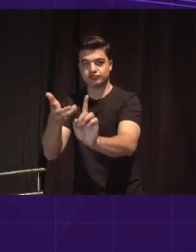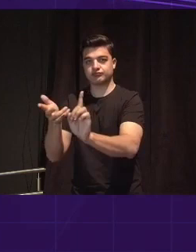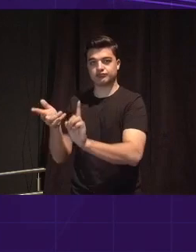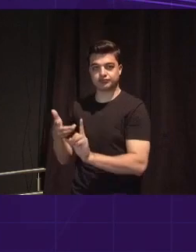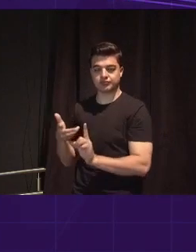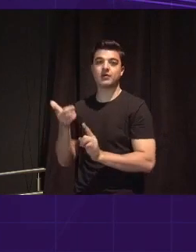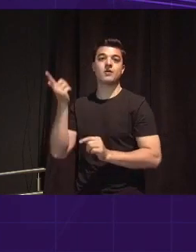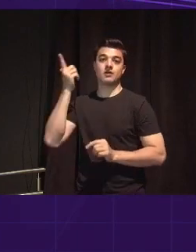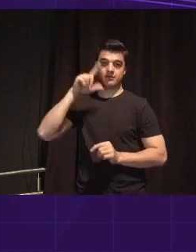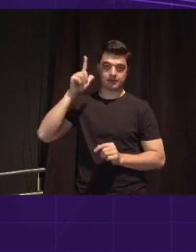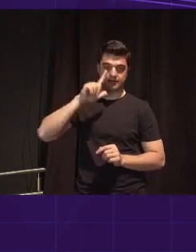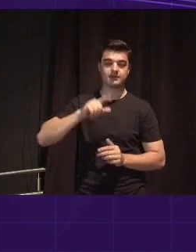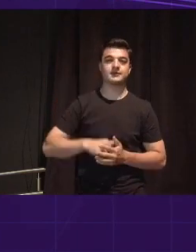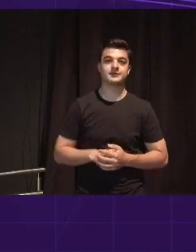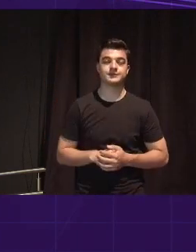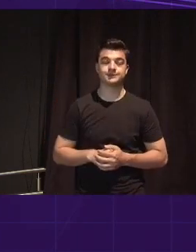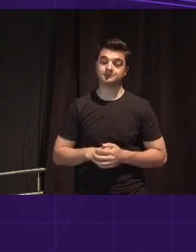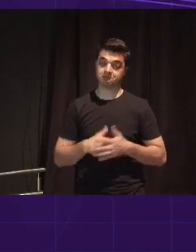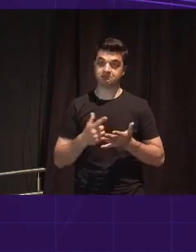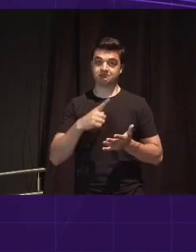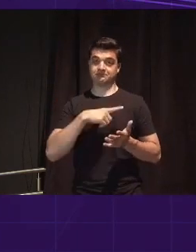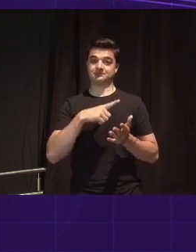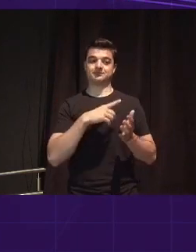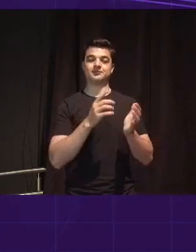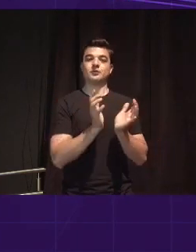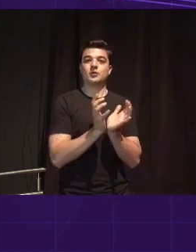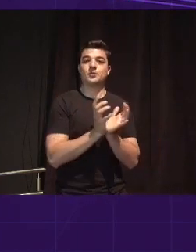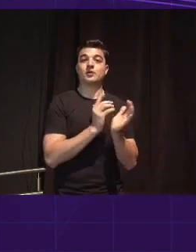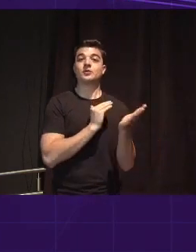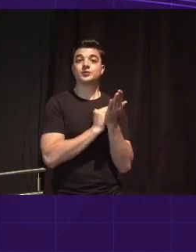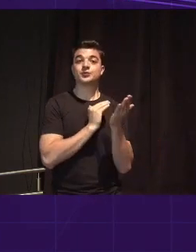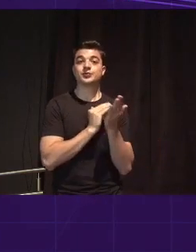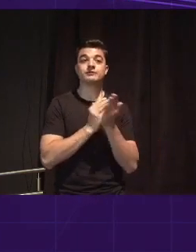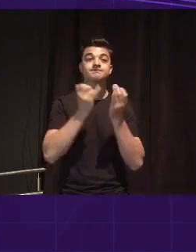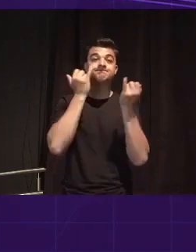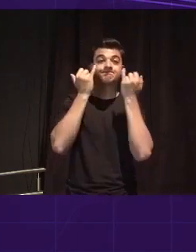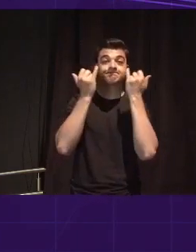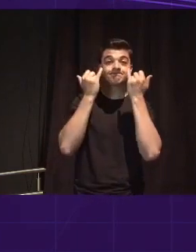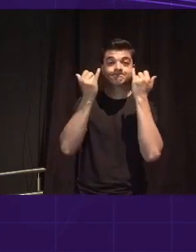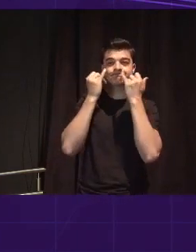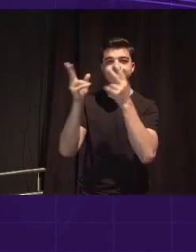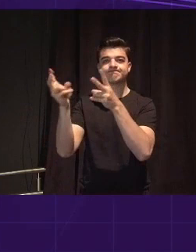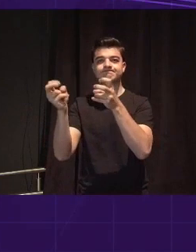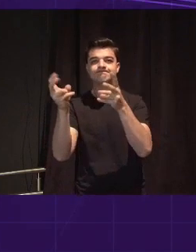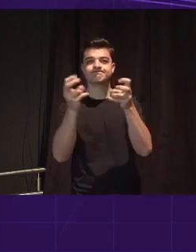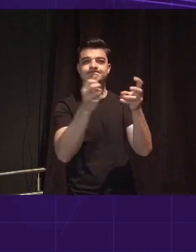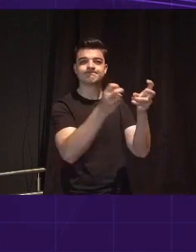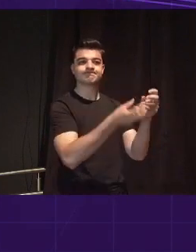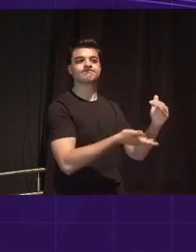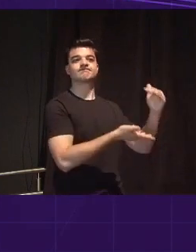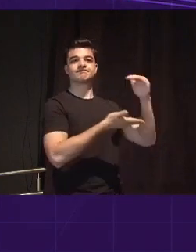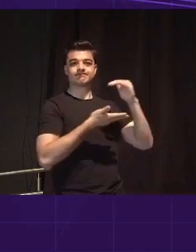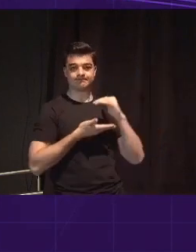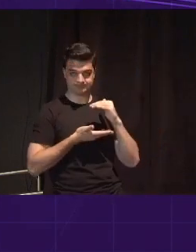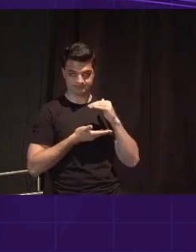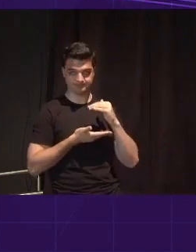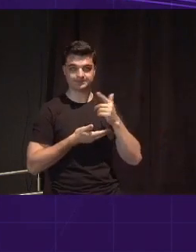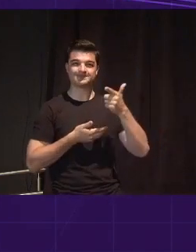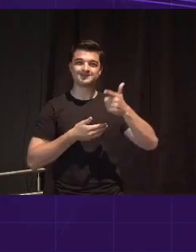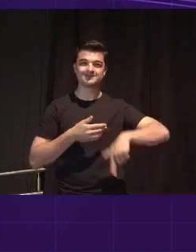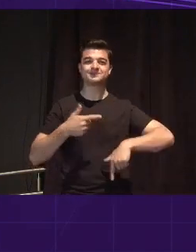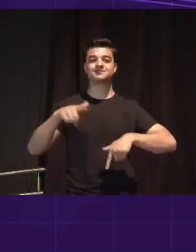insight, que é o pessoal que traz os dados, traz as análises, traz embasamento. Veio o Thundercat, com esse viés